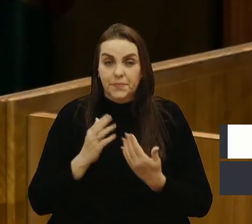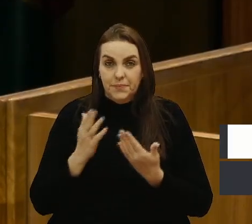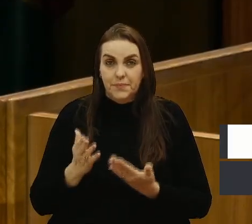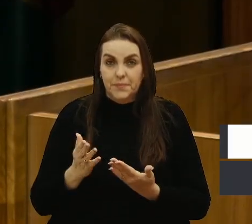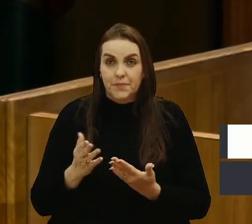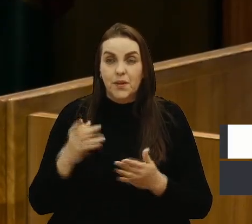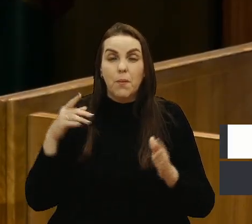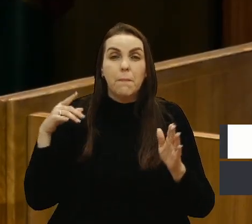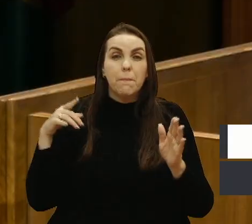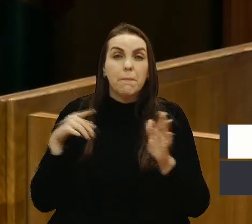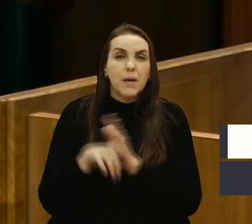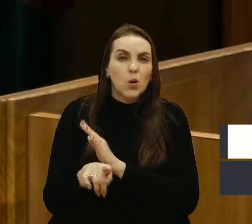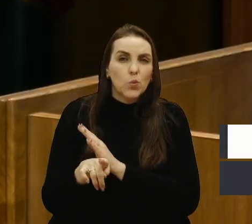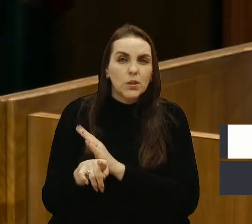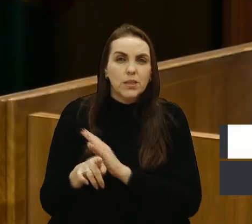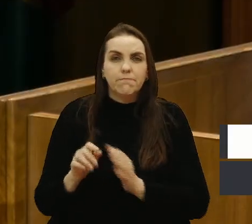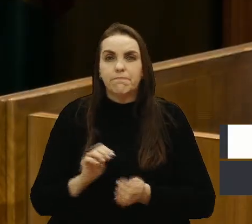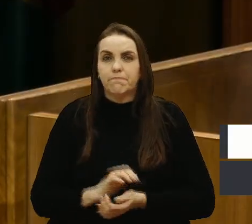uma pergunta.